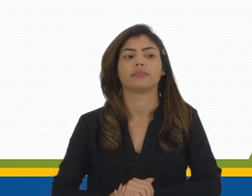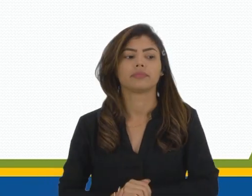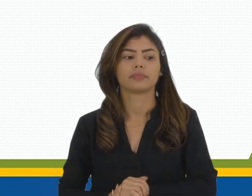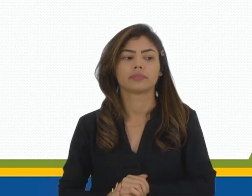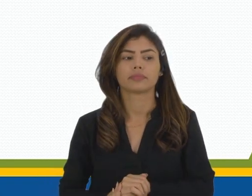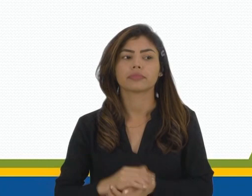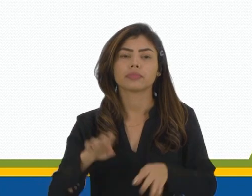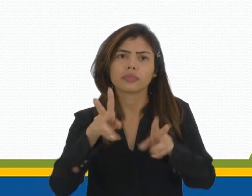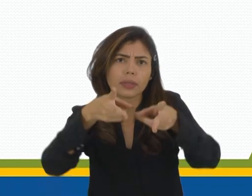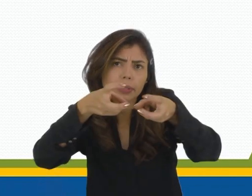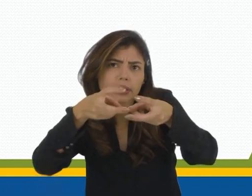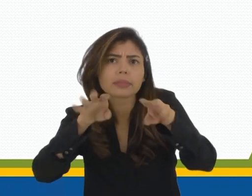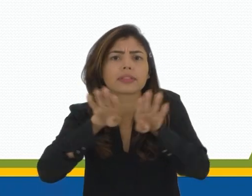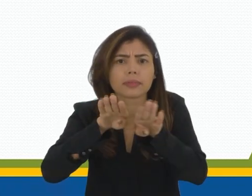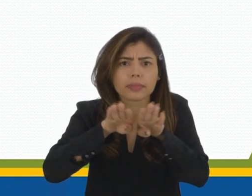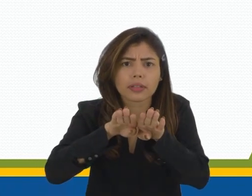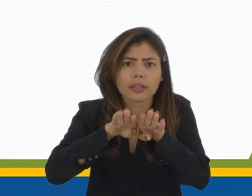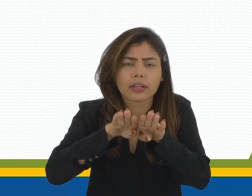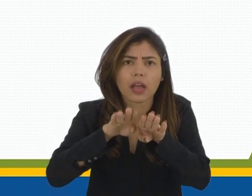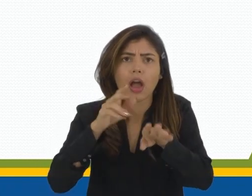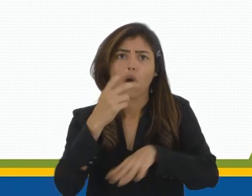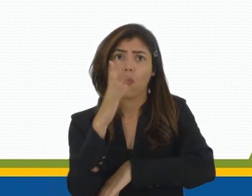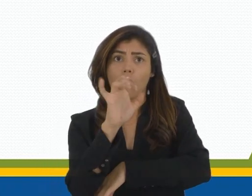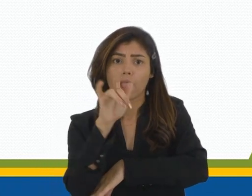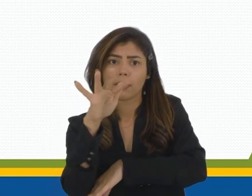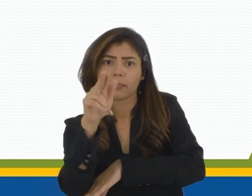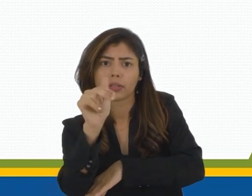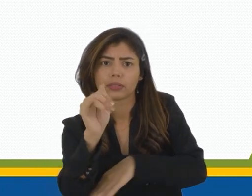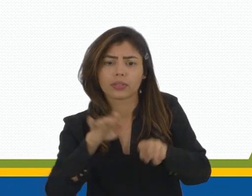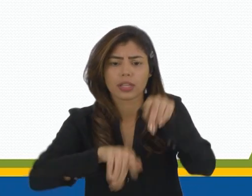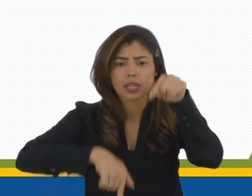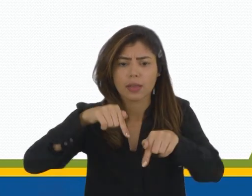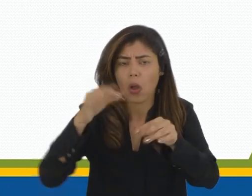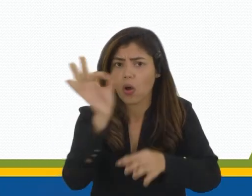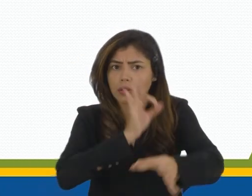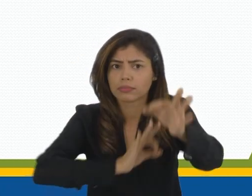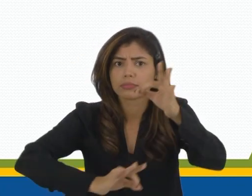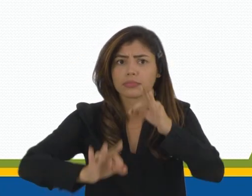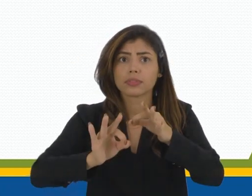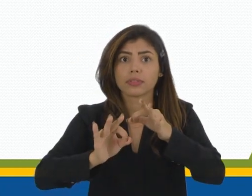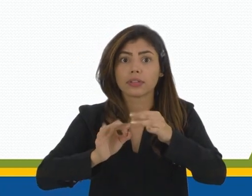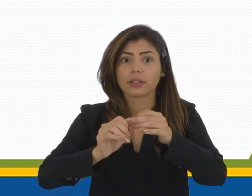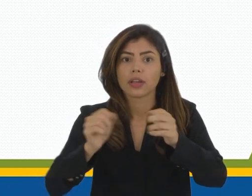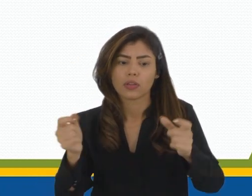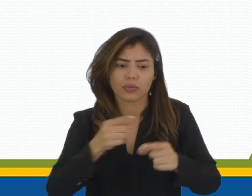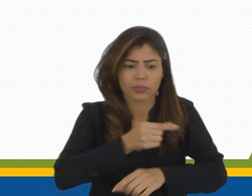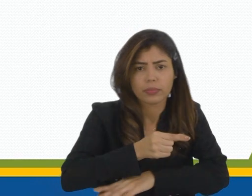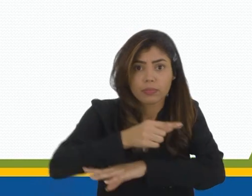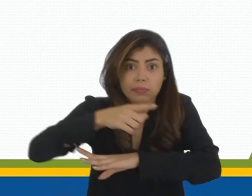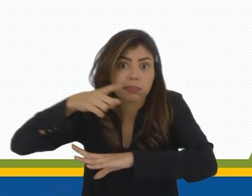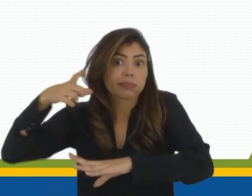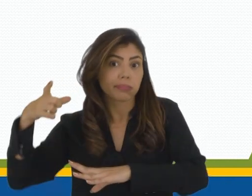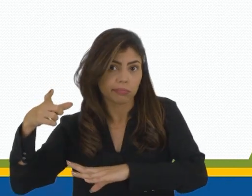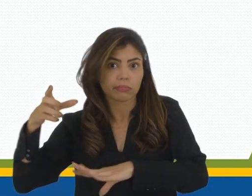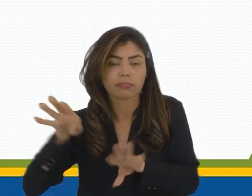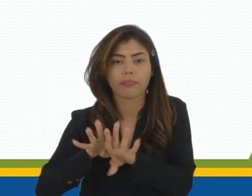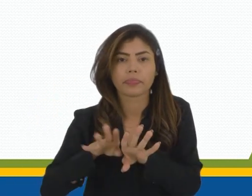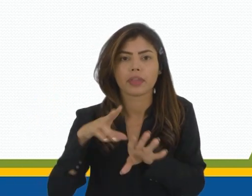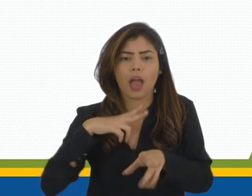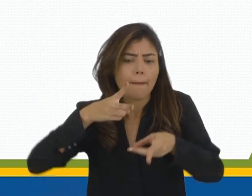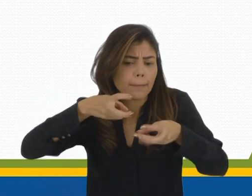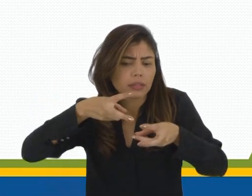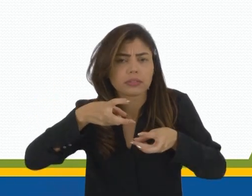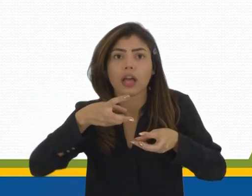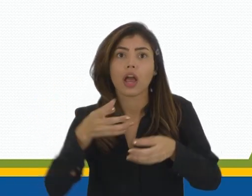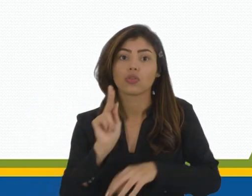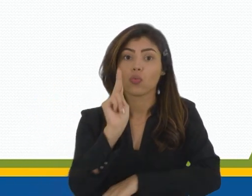gente também consegue perceber que os elementos químicos, eles estão organizados em ordem crescente de número atômico. Então, a gente tem